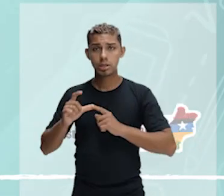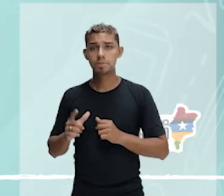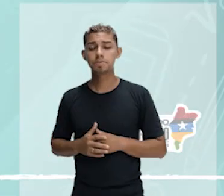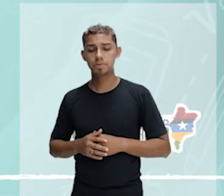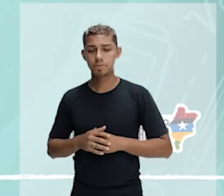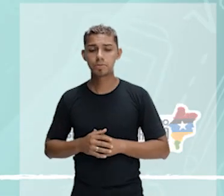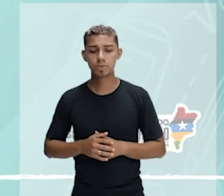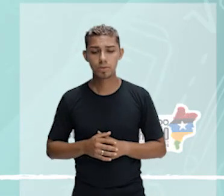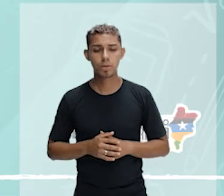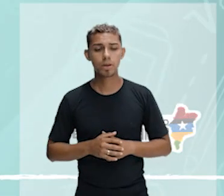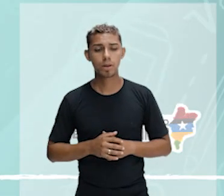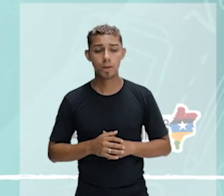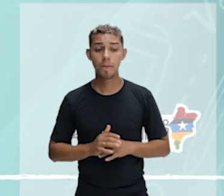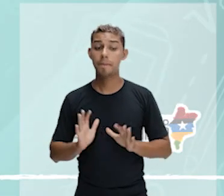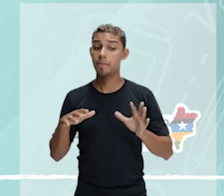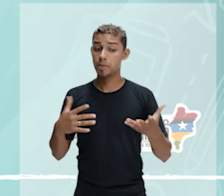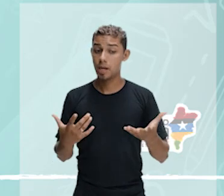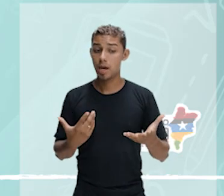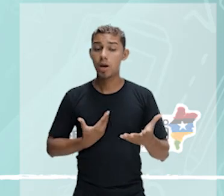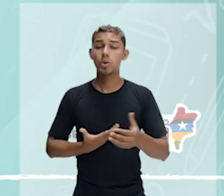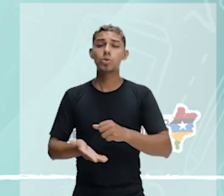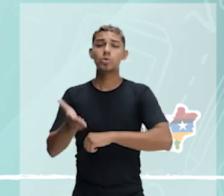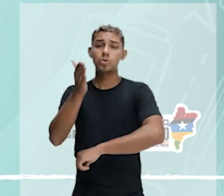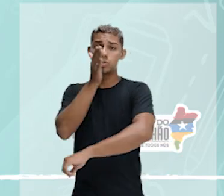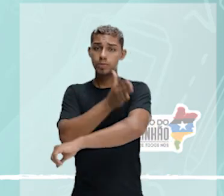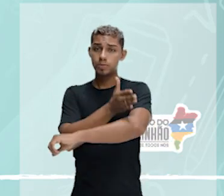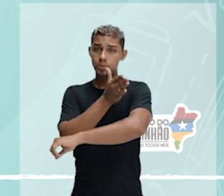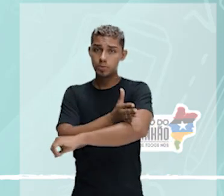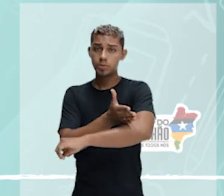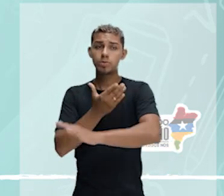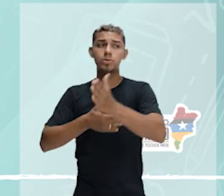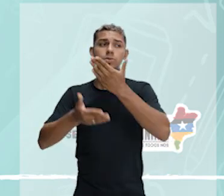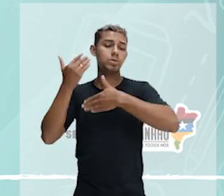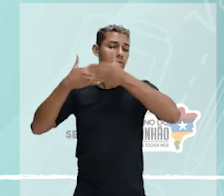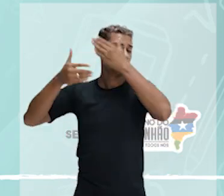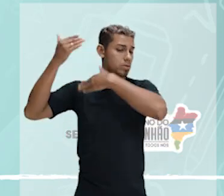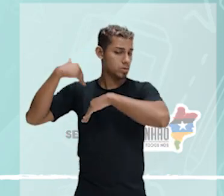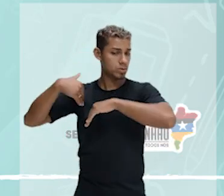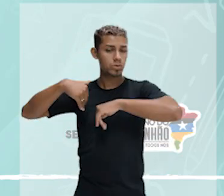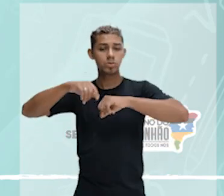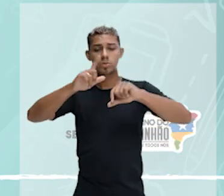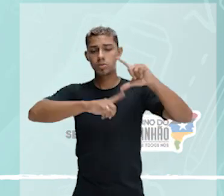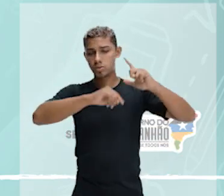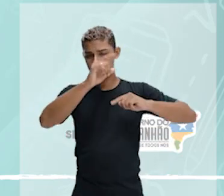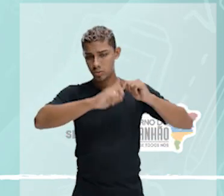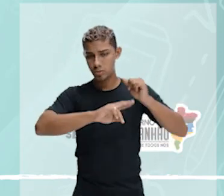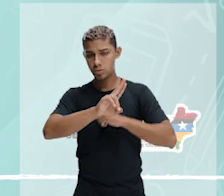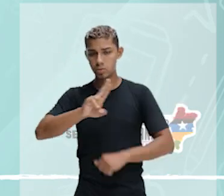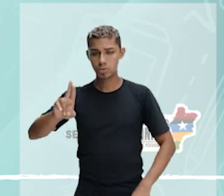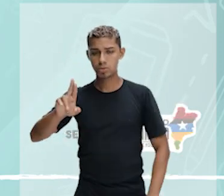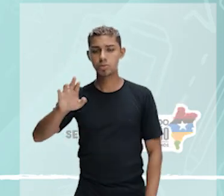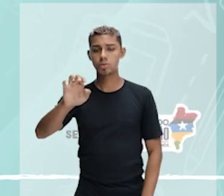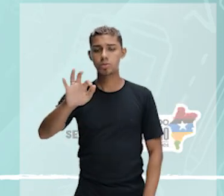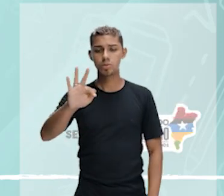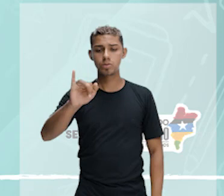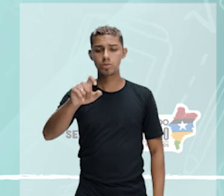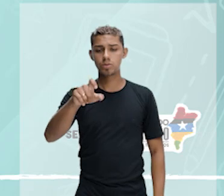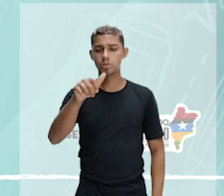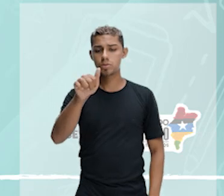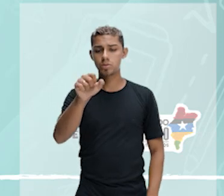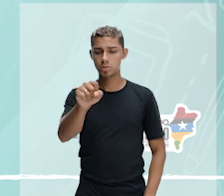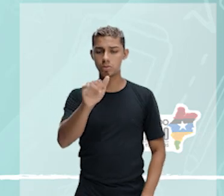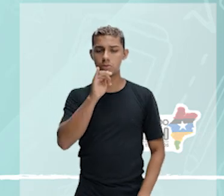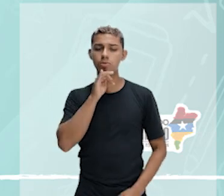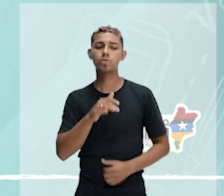ok? Bom, na antiguidade, essas estrelas eram chamadas de estrelas fixas, já